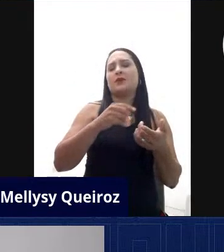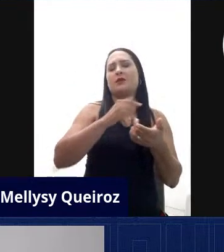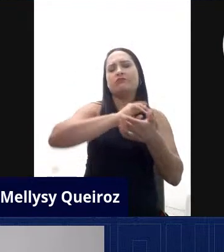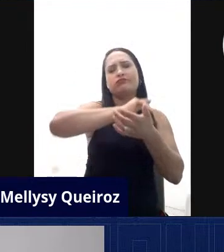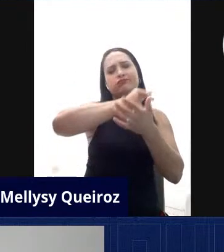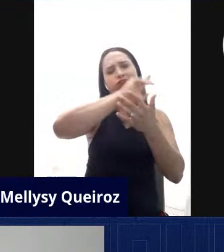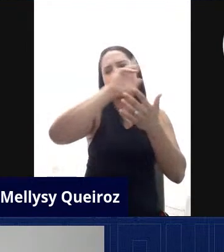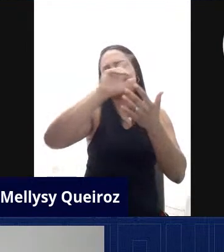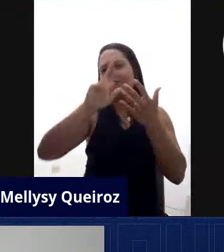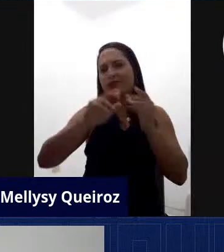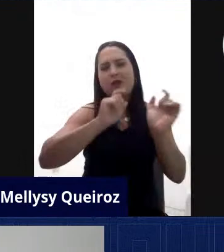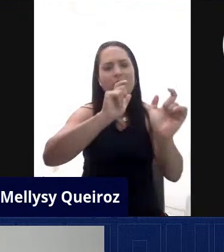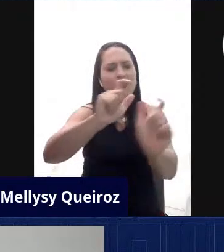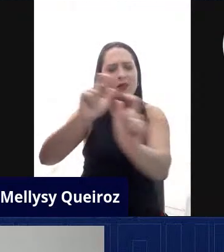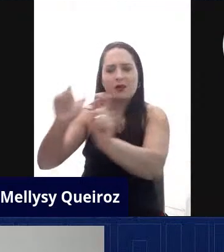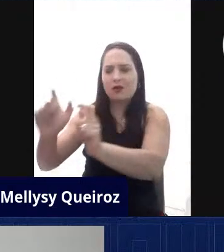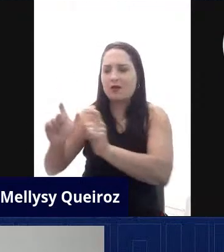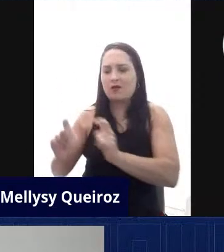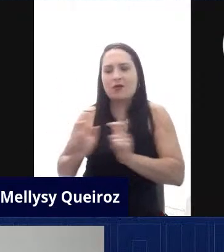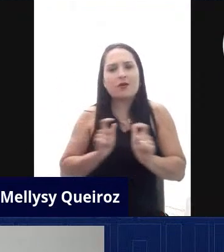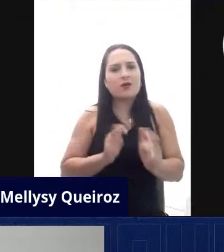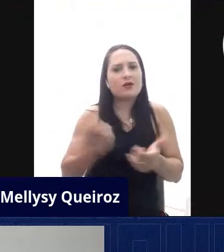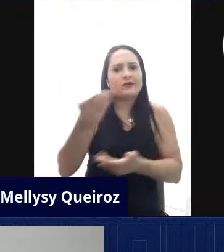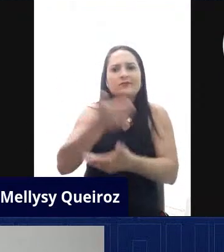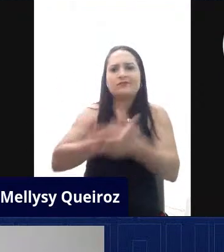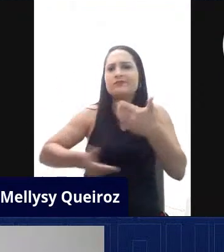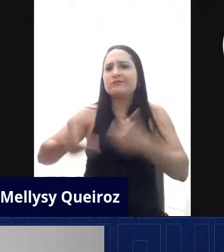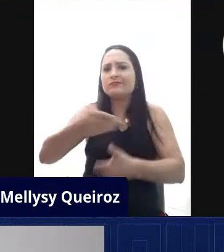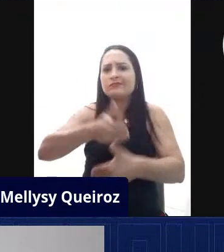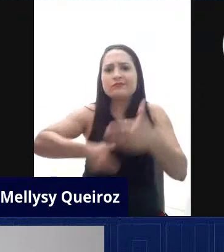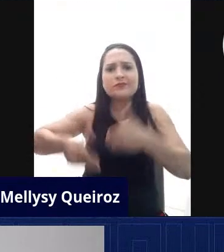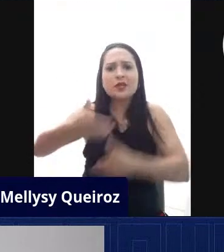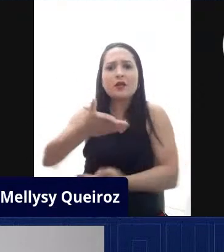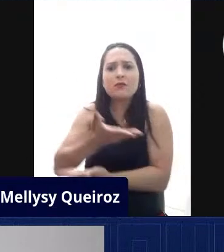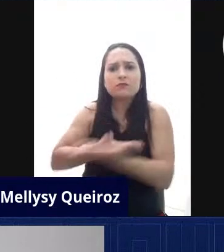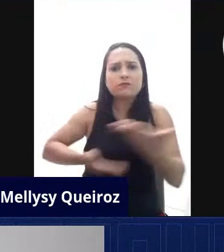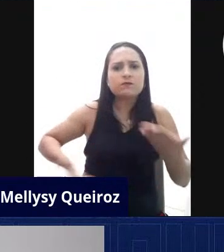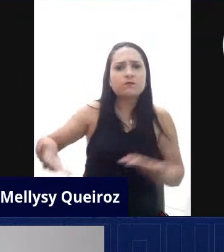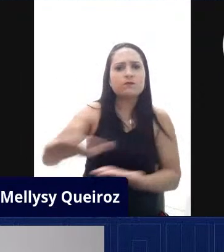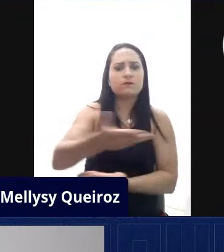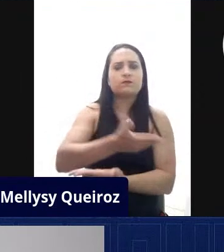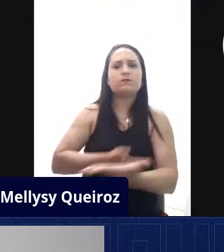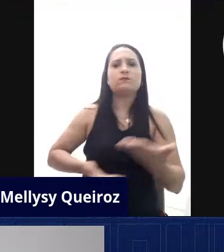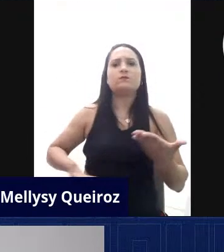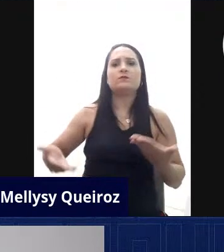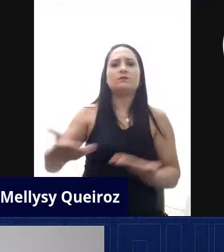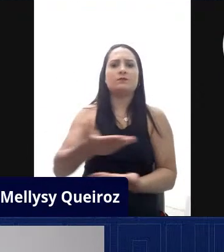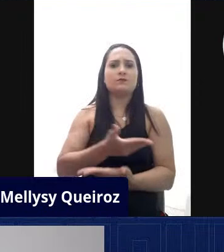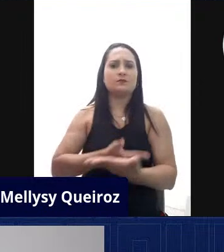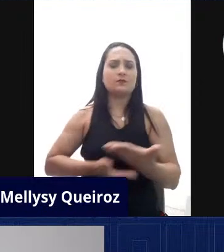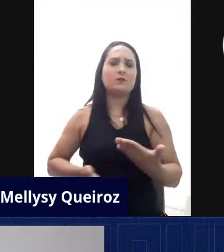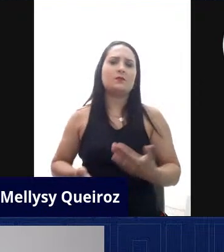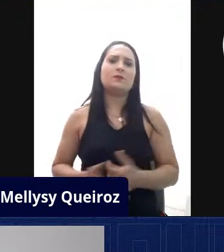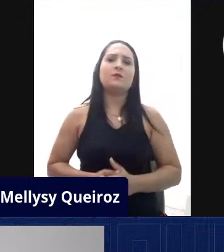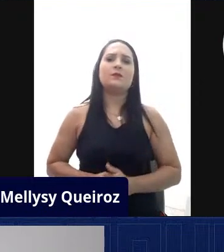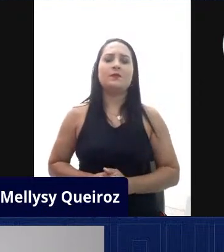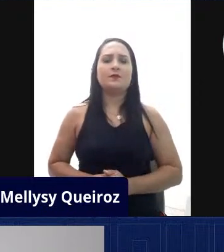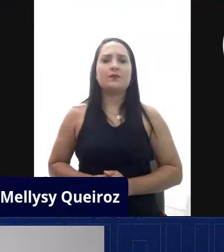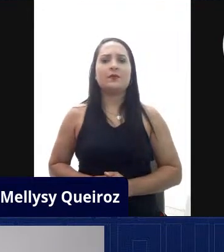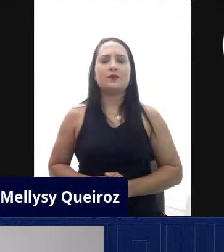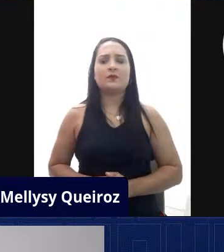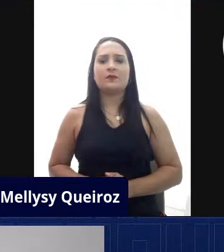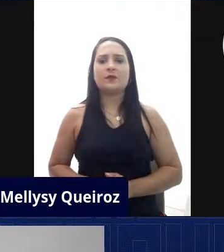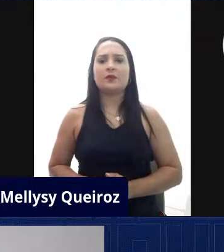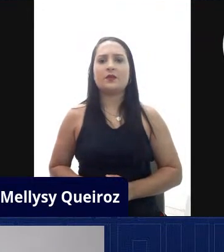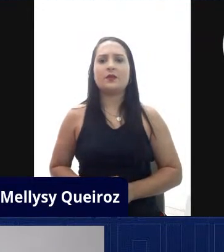a SPTA, o MOC, como a gente viu hoje com Selma, também uma instituição belíssima que